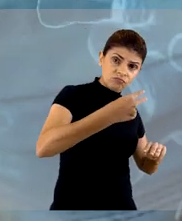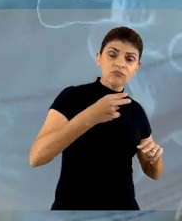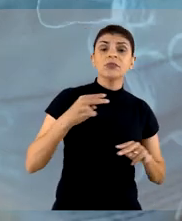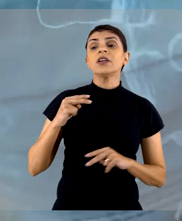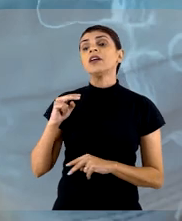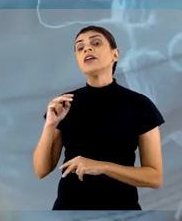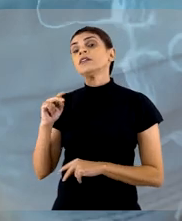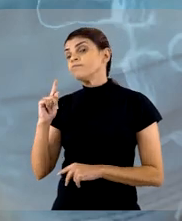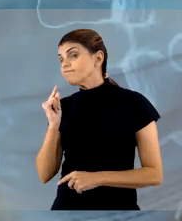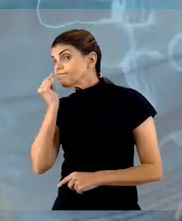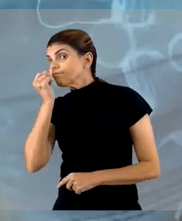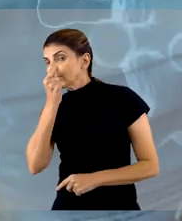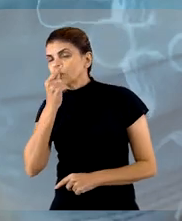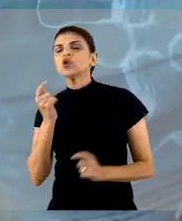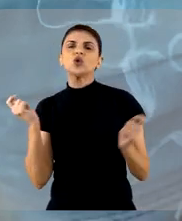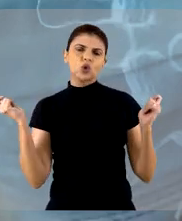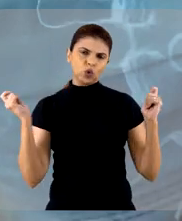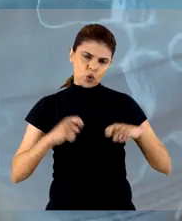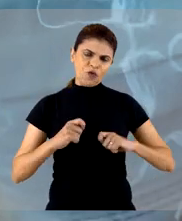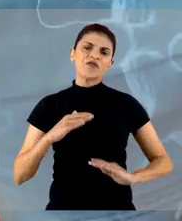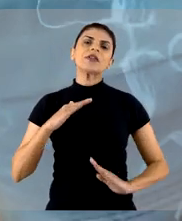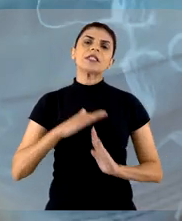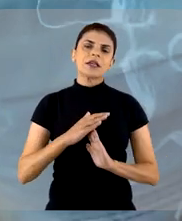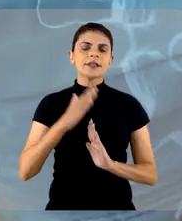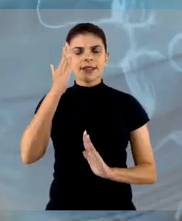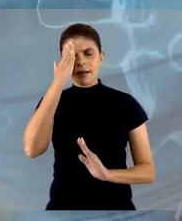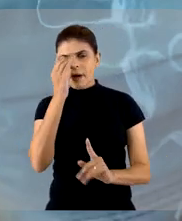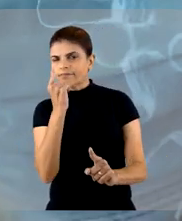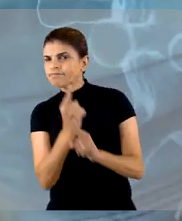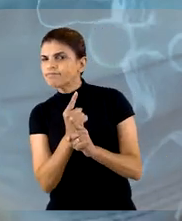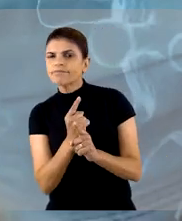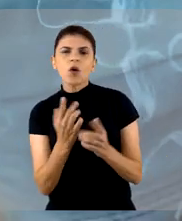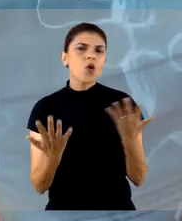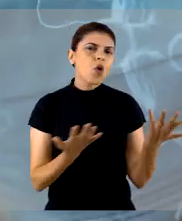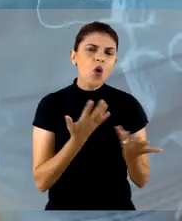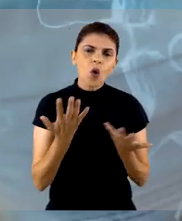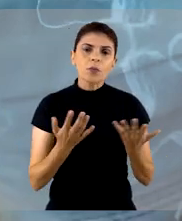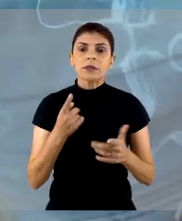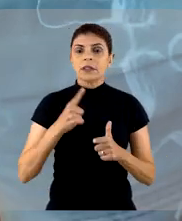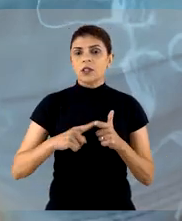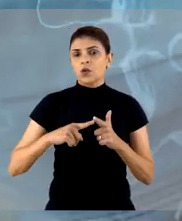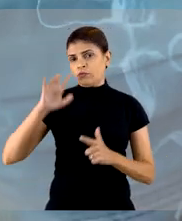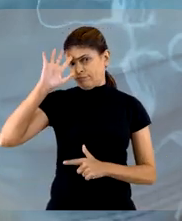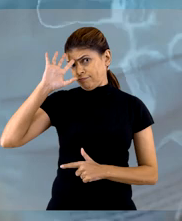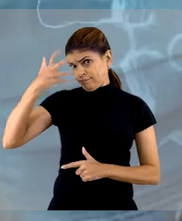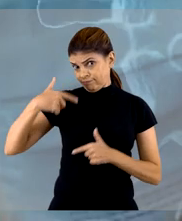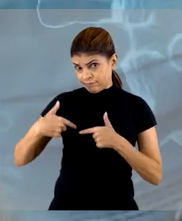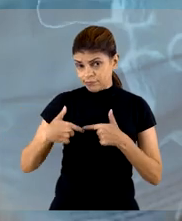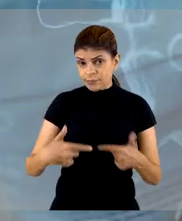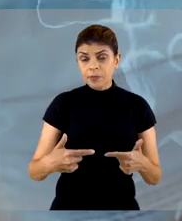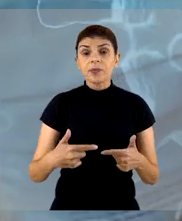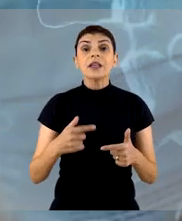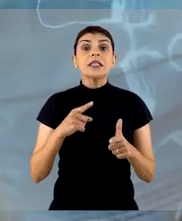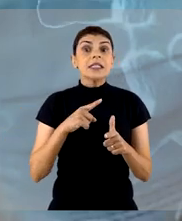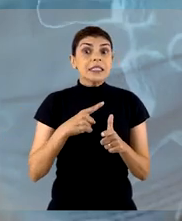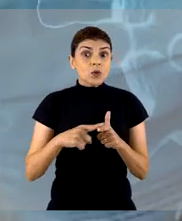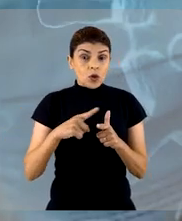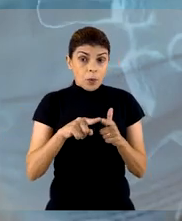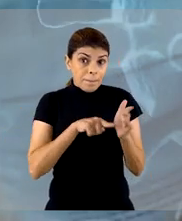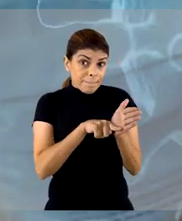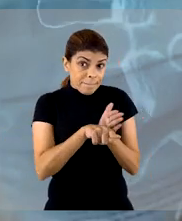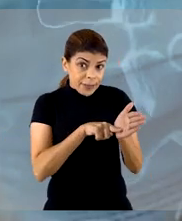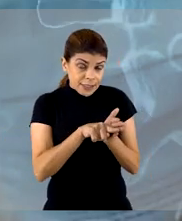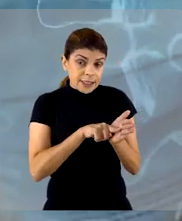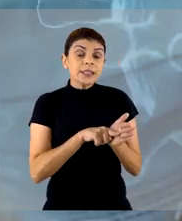IgG são extremamente suficientes para poder definir a situação da sua infecção. Na situação da pesquisa